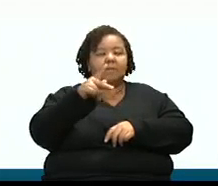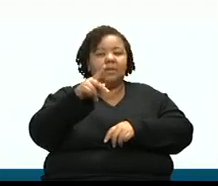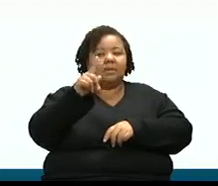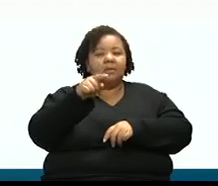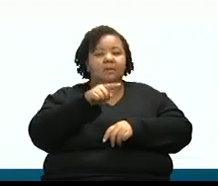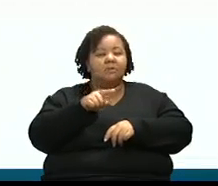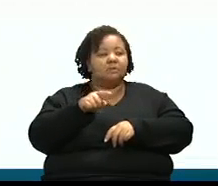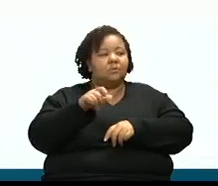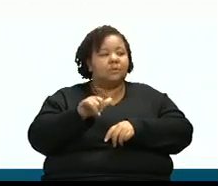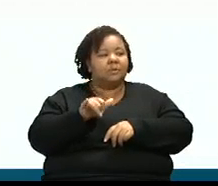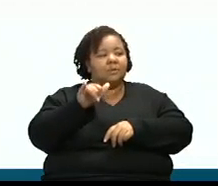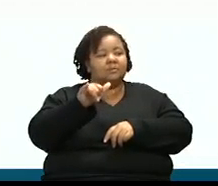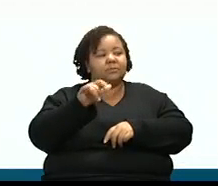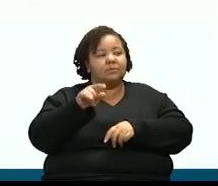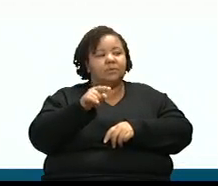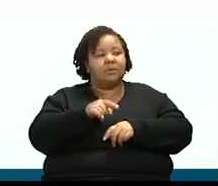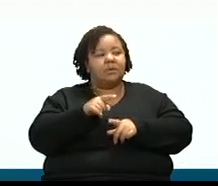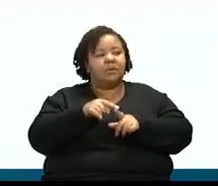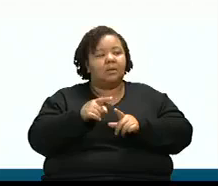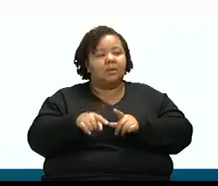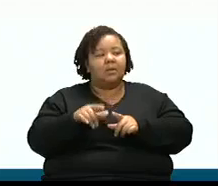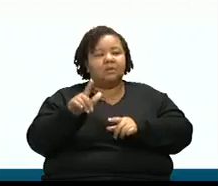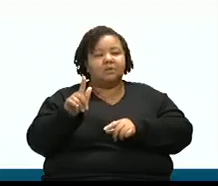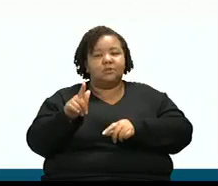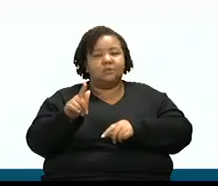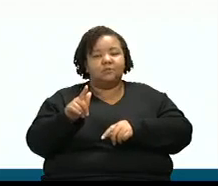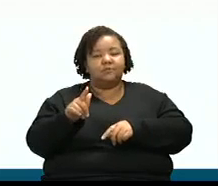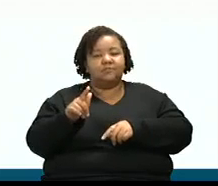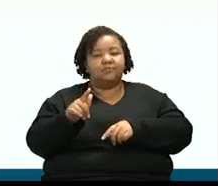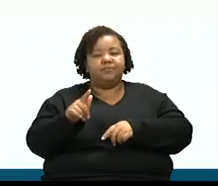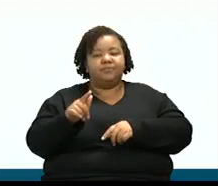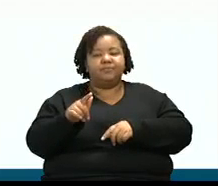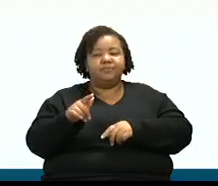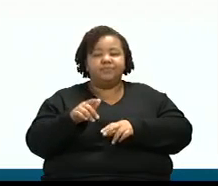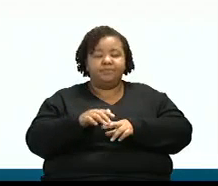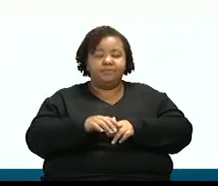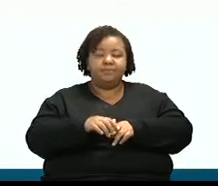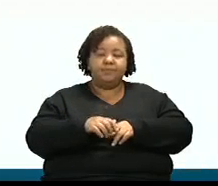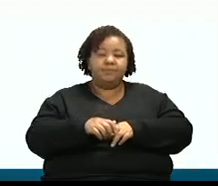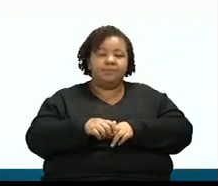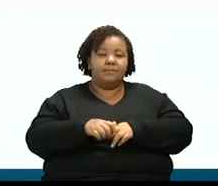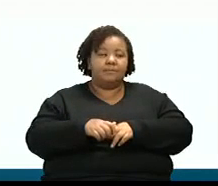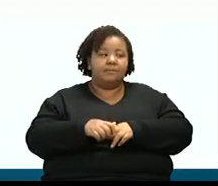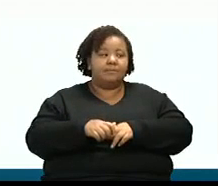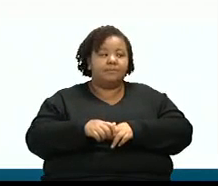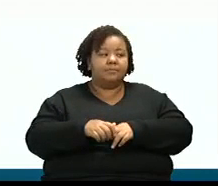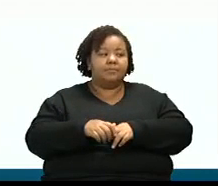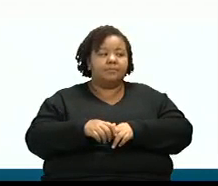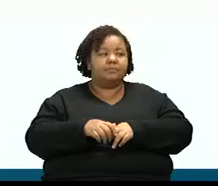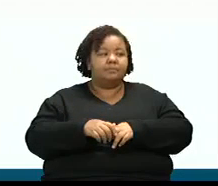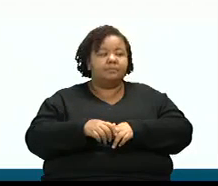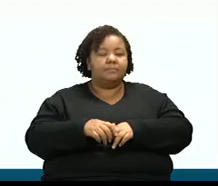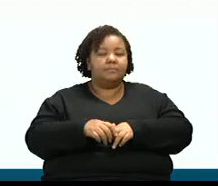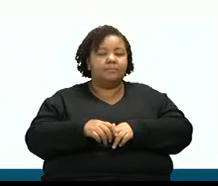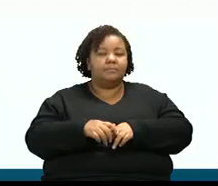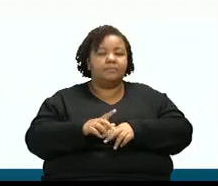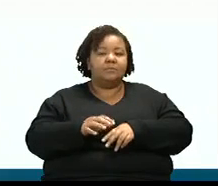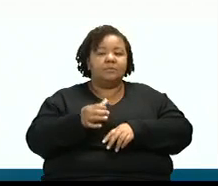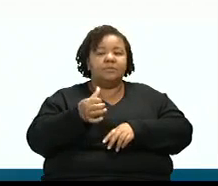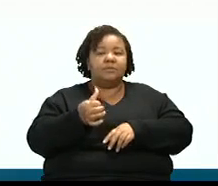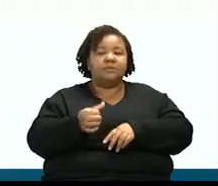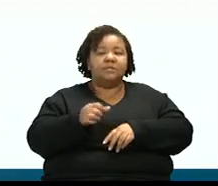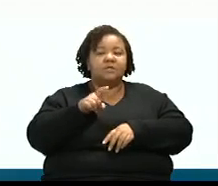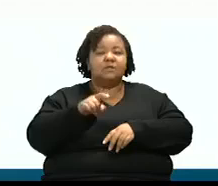y é a função componente g do campo vetorial, que tem essa expressão,